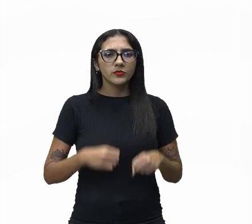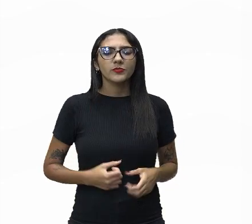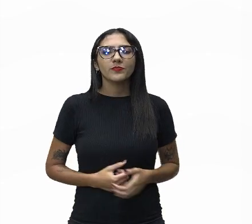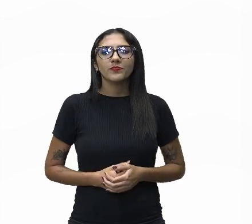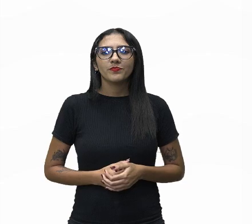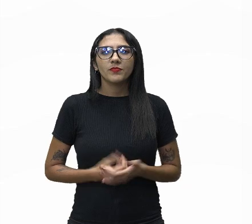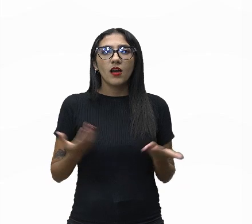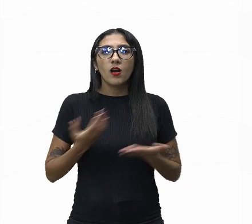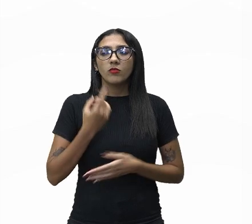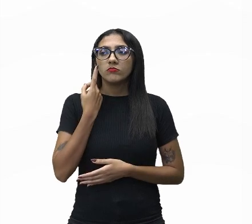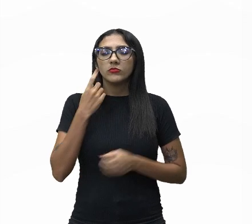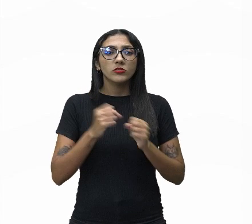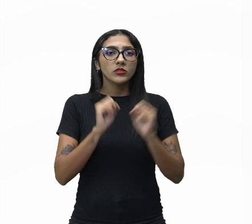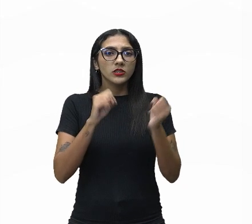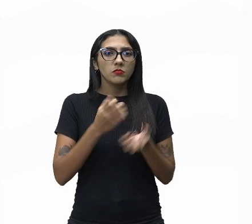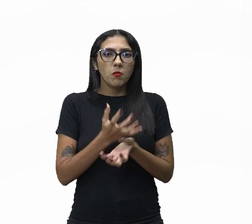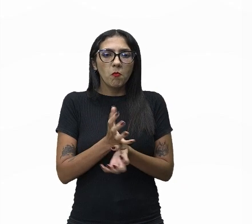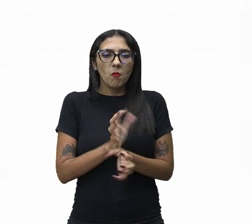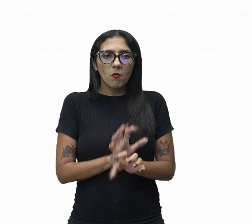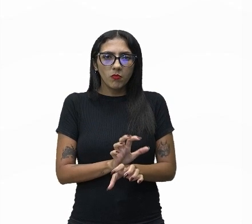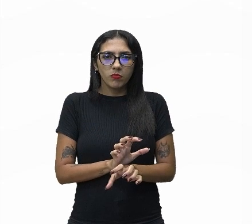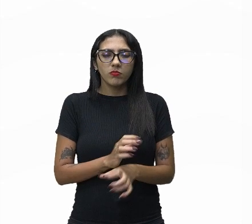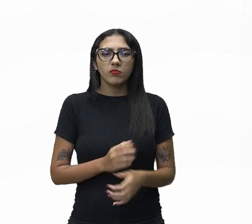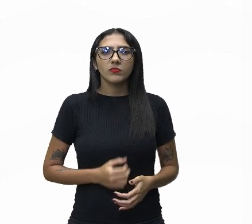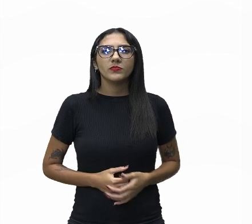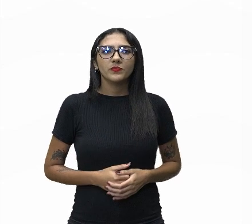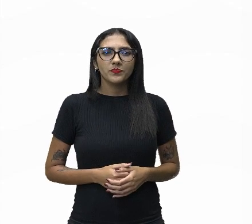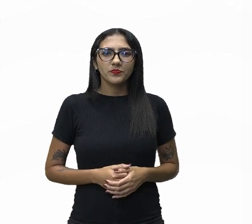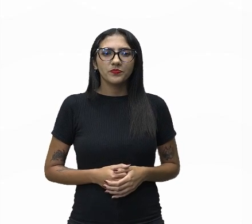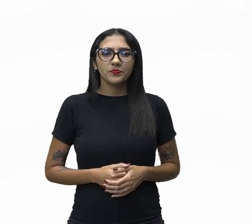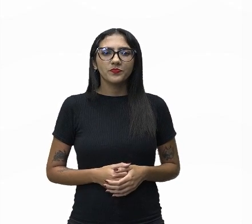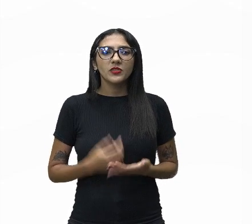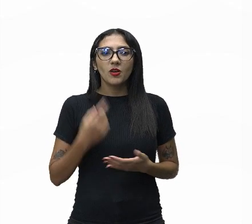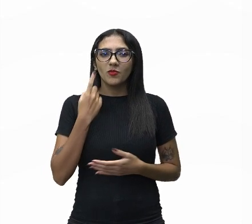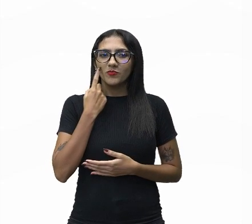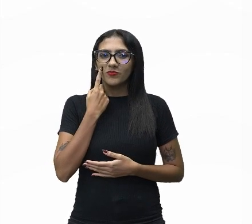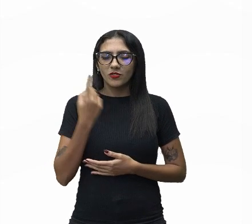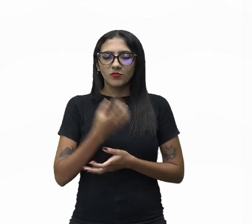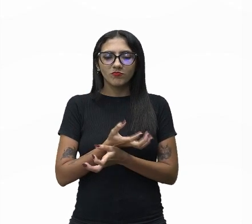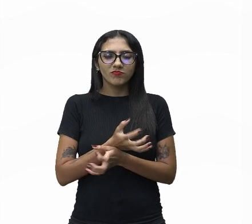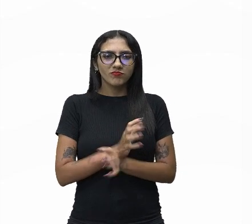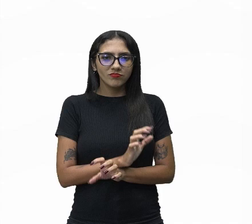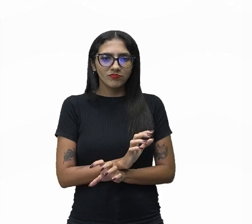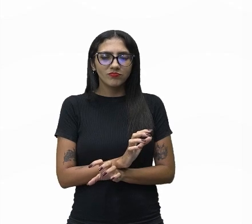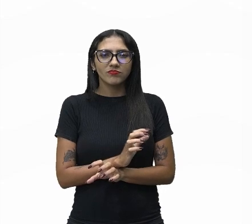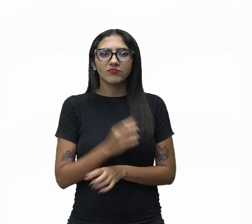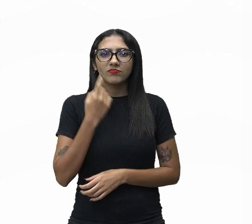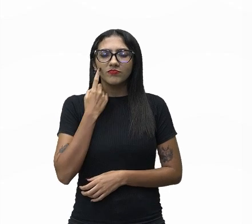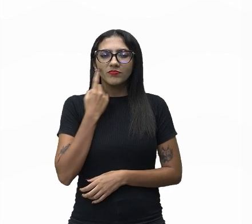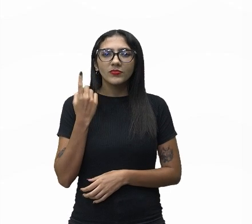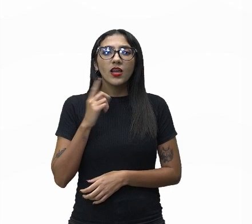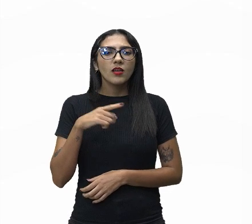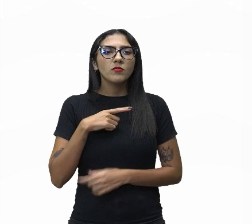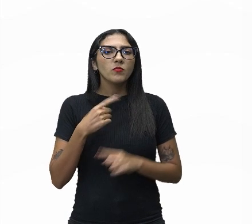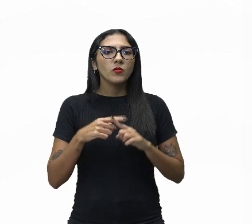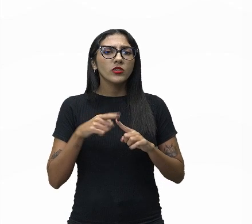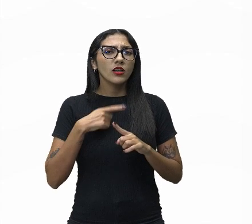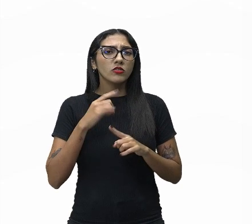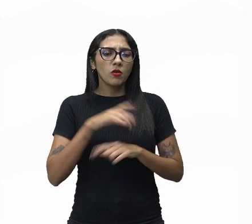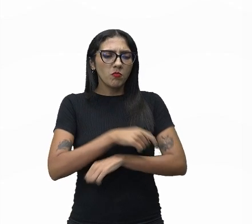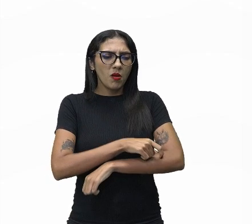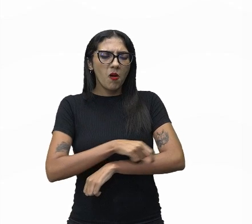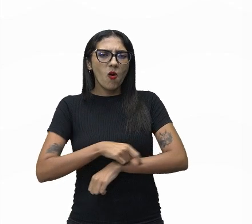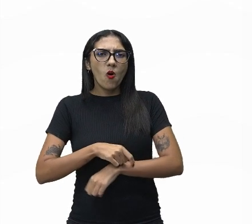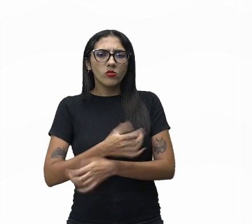só, o sistema esquelético. Né? Então, a gente tem essa representação do sistema esquelético, porque ele é constituído de ossos,